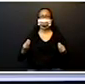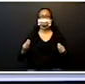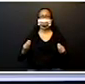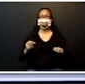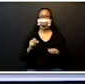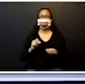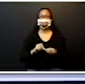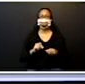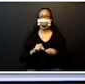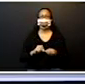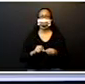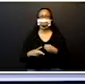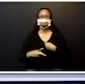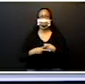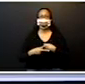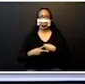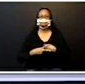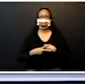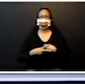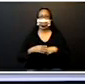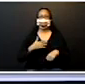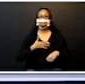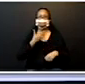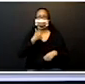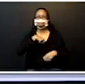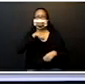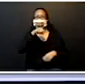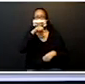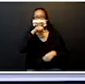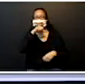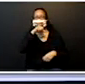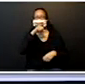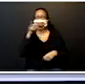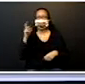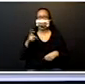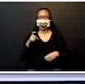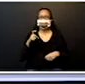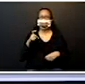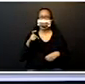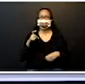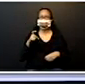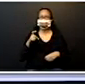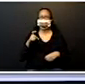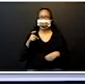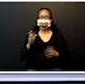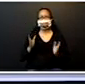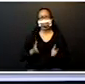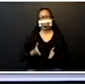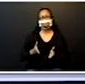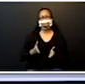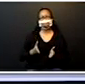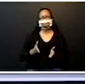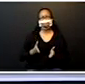mexer no verbo. Meu pai é, agora meu pai não é mais forte. Como que é que eu vou colocar isso? Como você